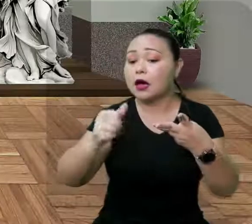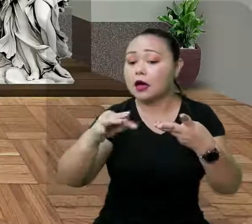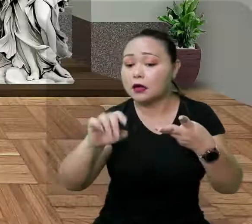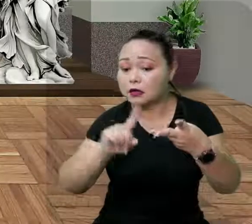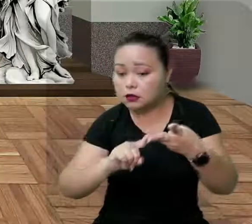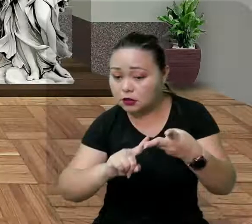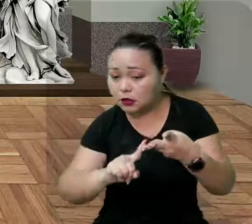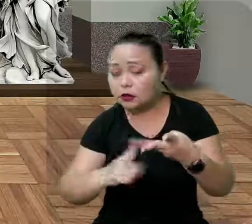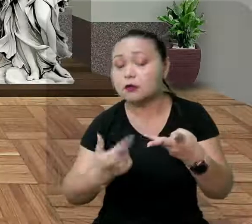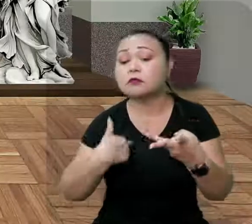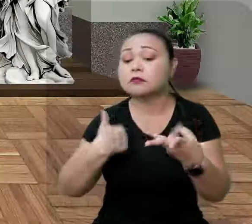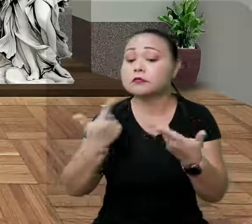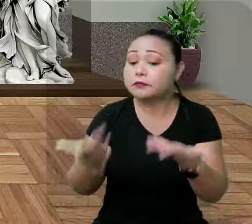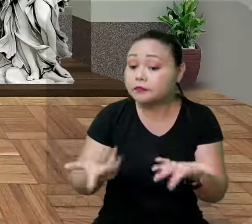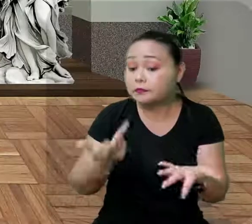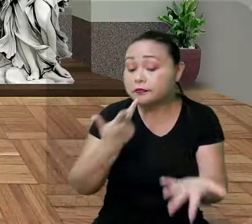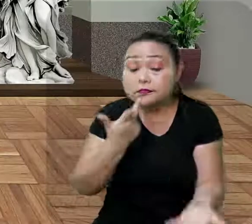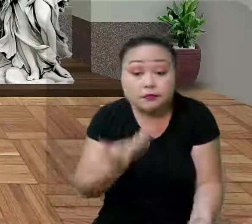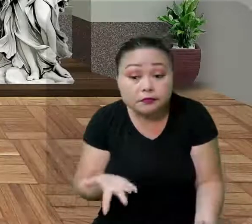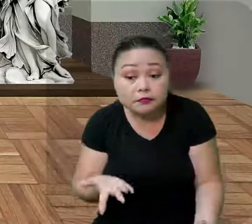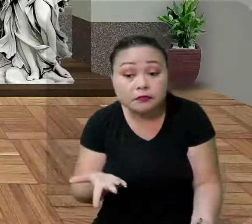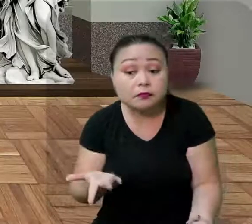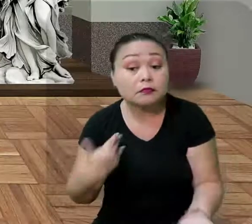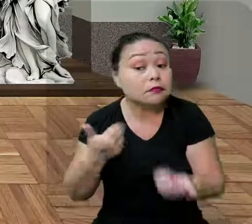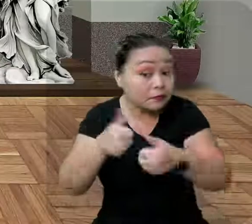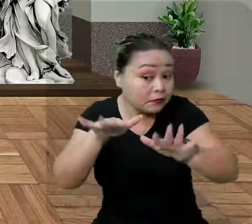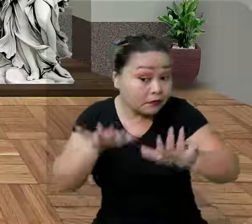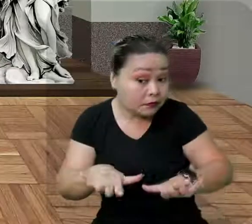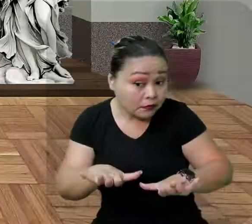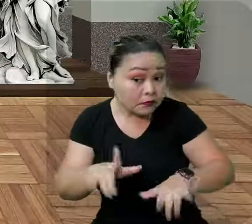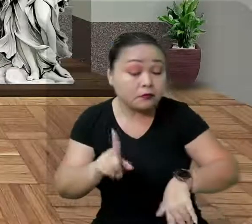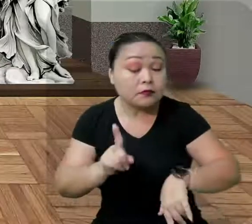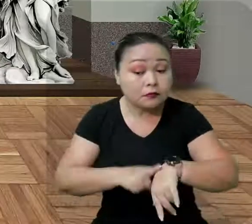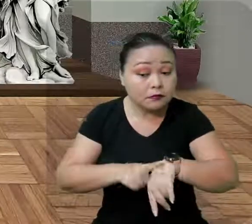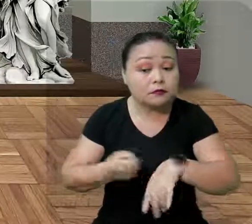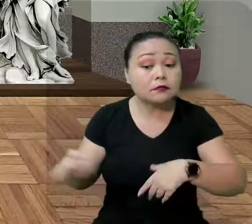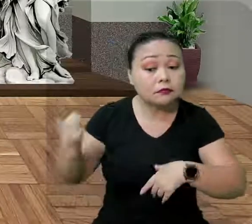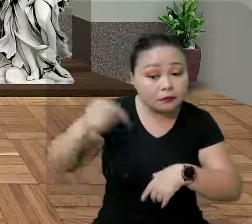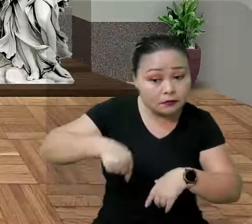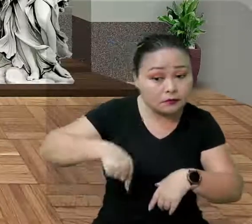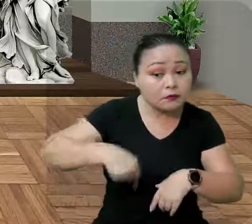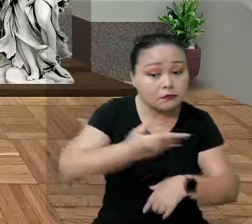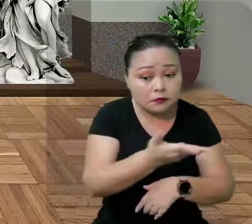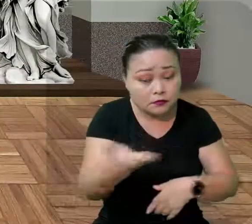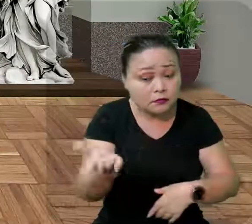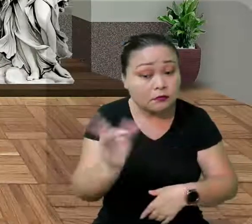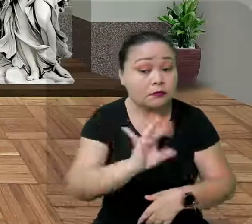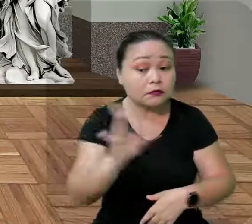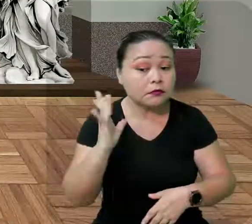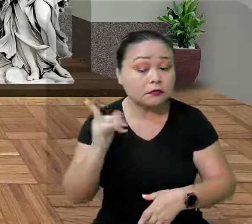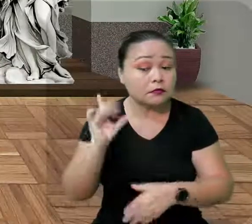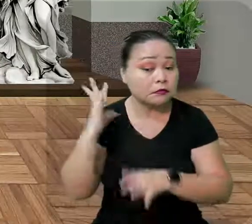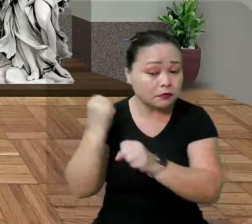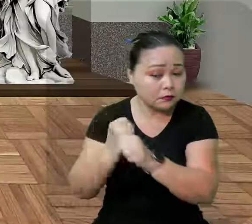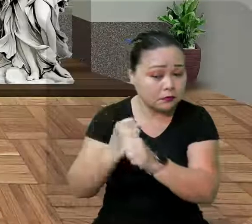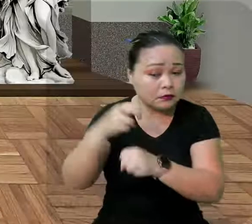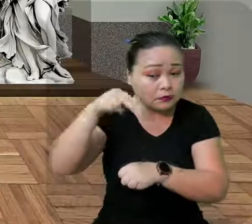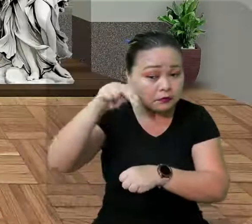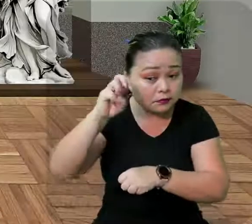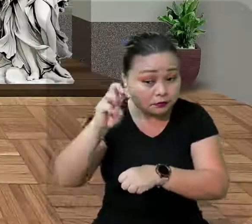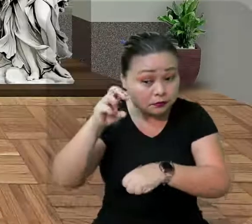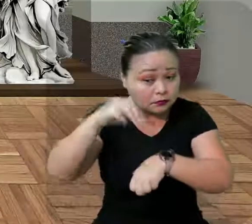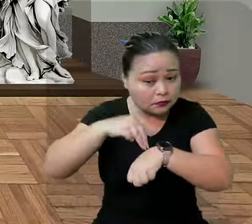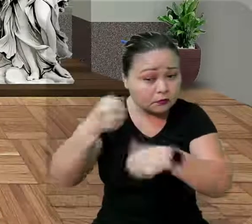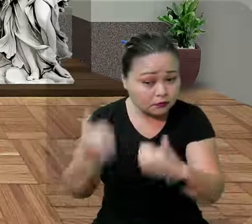aqui no Brasil tá certo bom eu fico por aqui daqui a pouco eu volto contigo só para fazer aquela revisão de